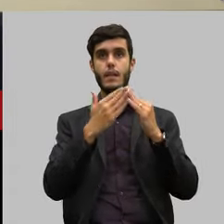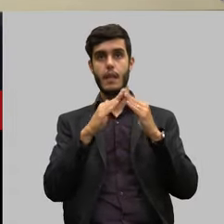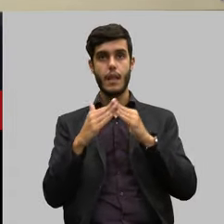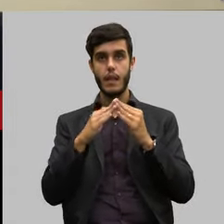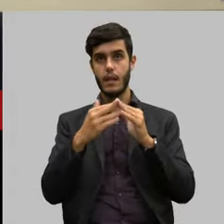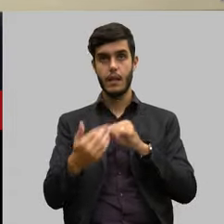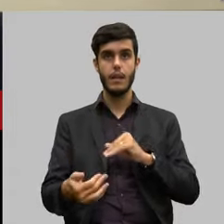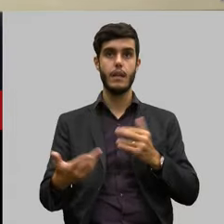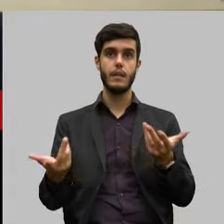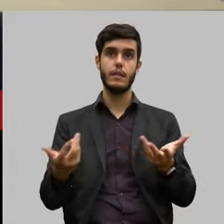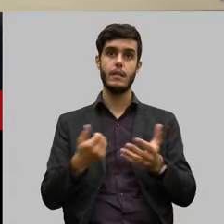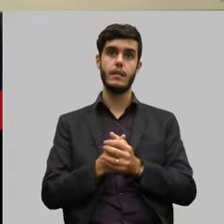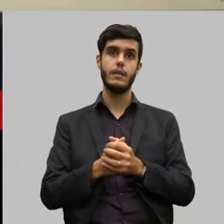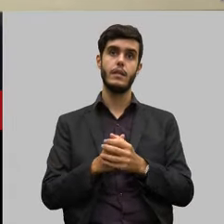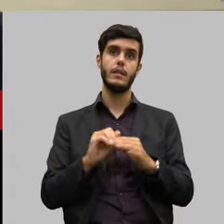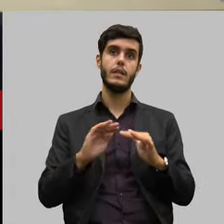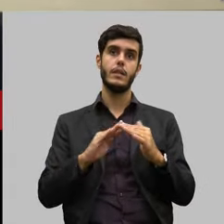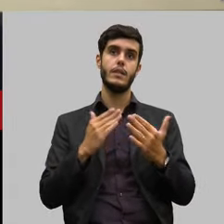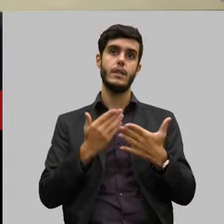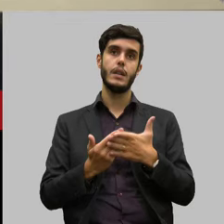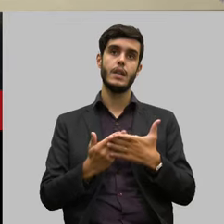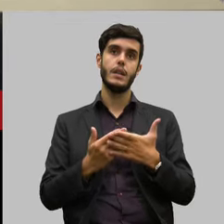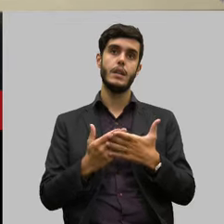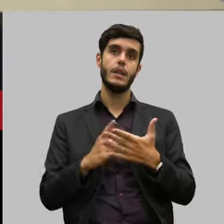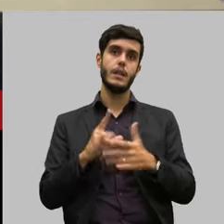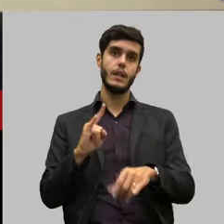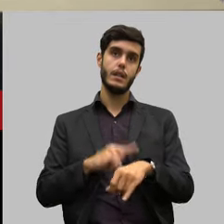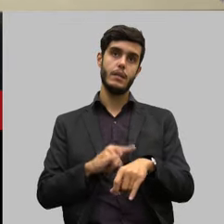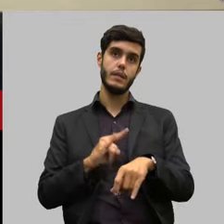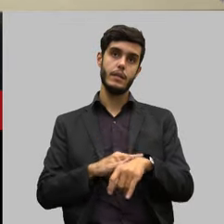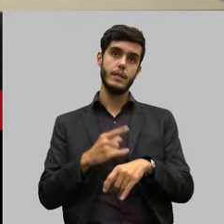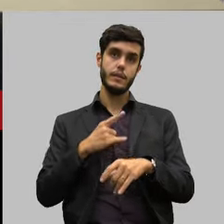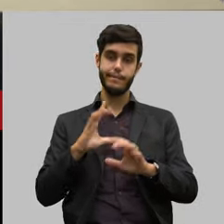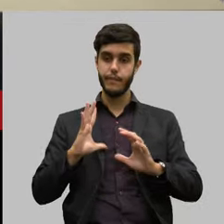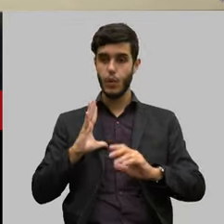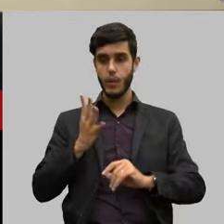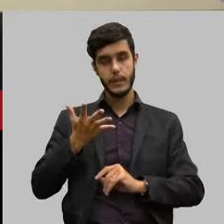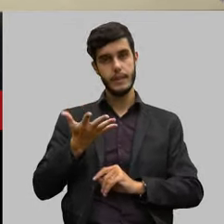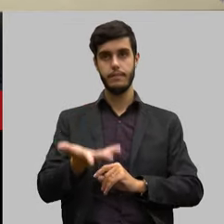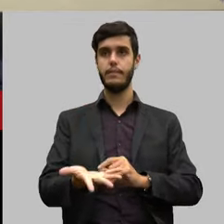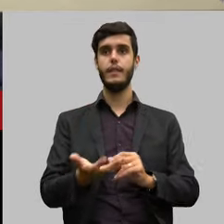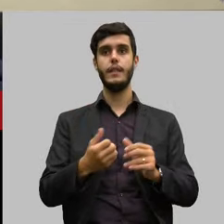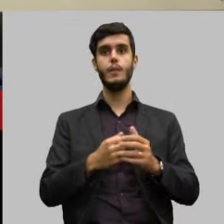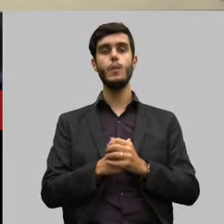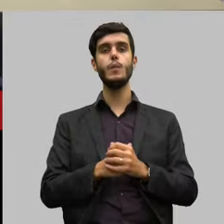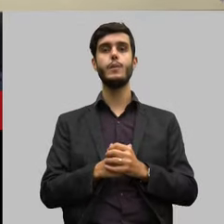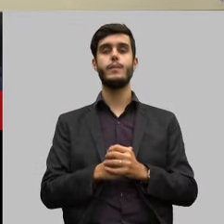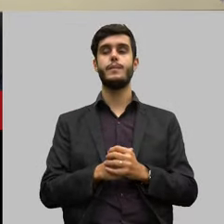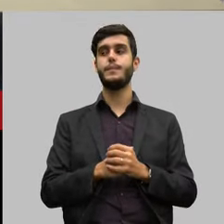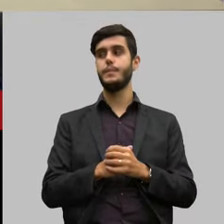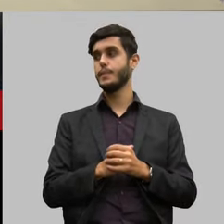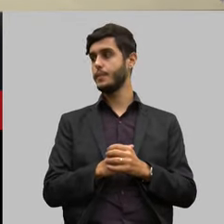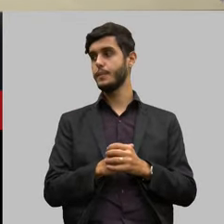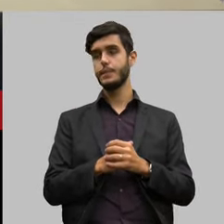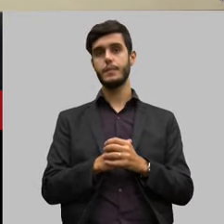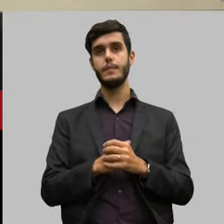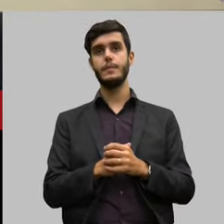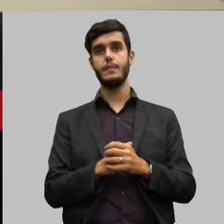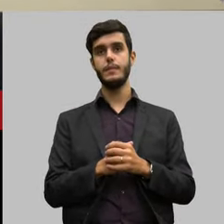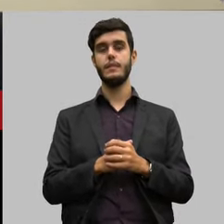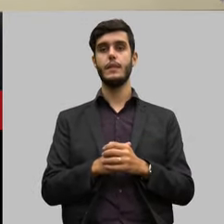telhado escolas com banheiros em situações horríveis eh transporte de